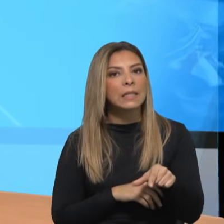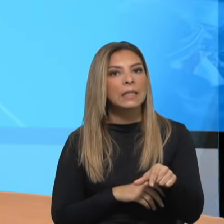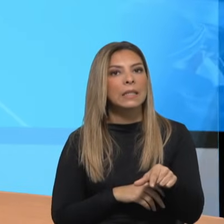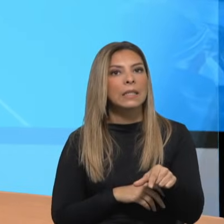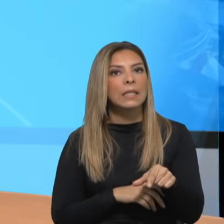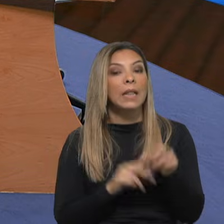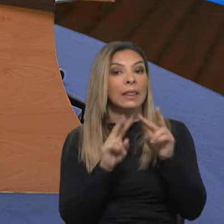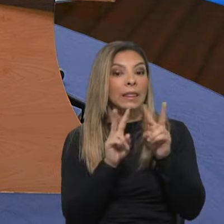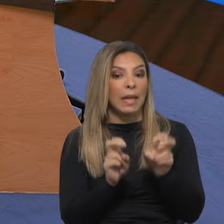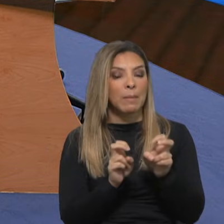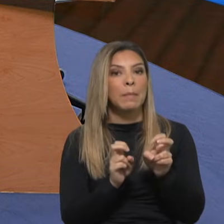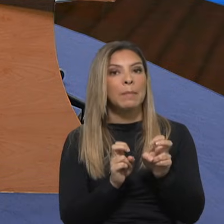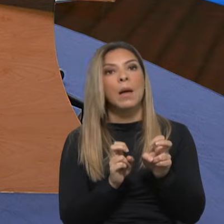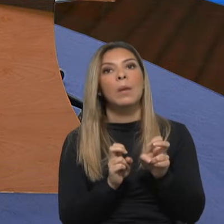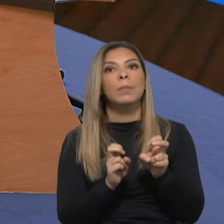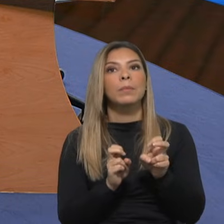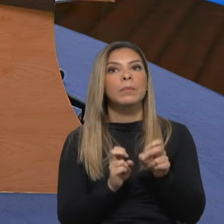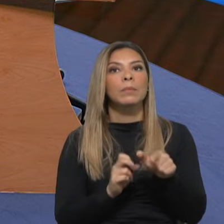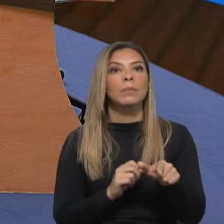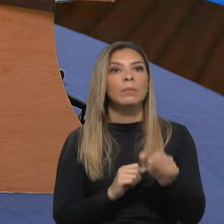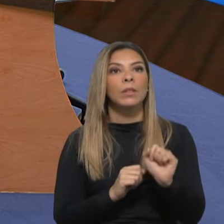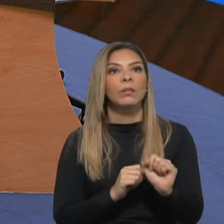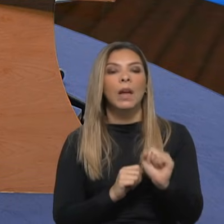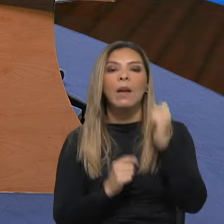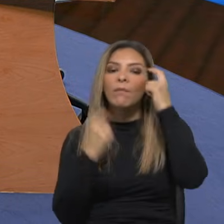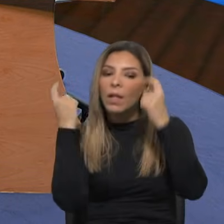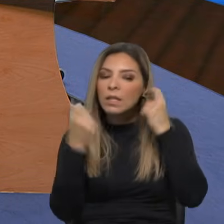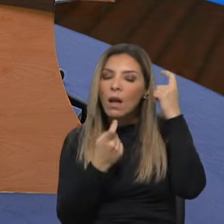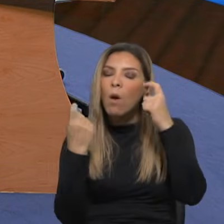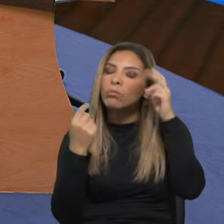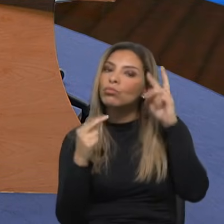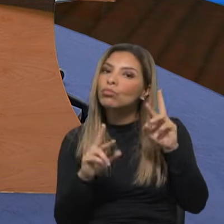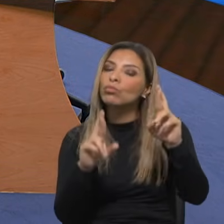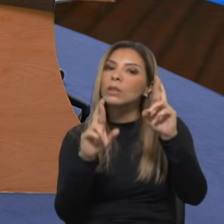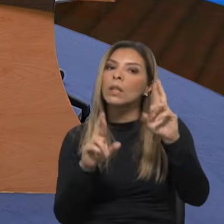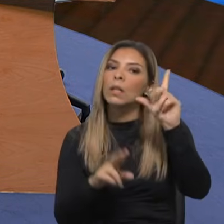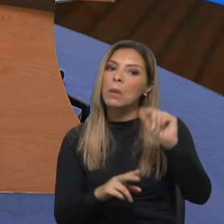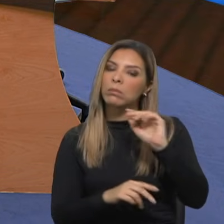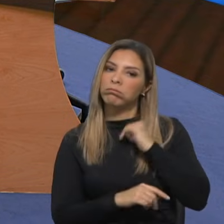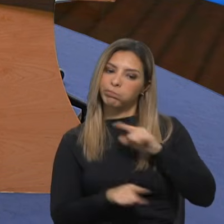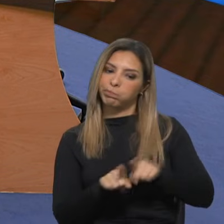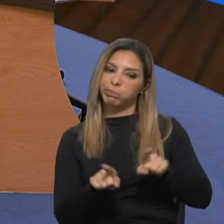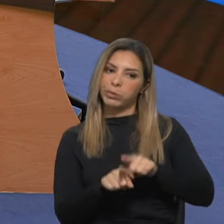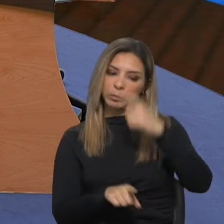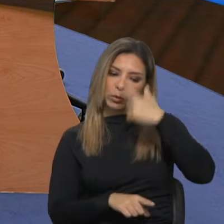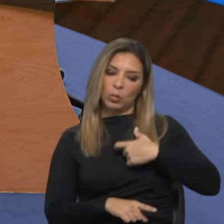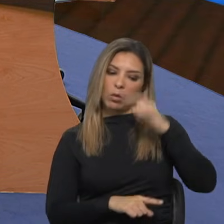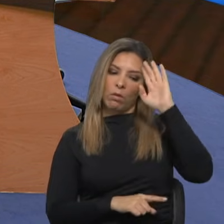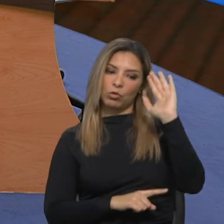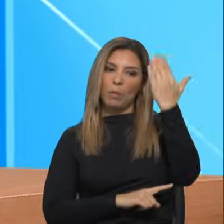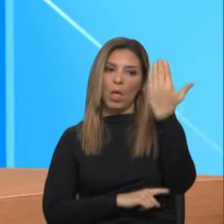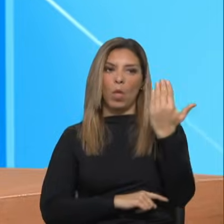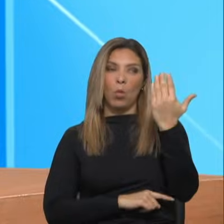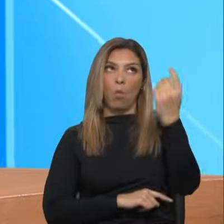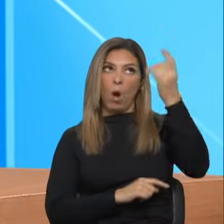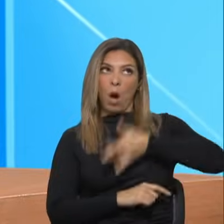o tema deste jubileu, que é refletir a esperança e ser espelho do amor de Deus para os outros. Sim,